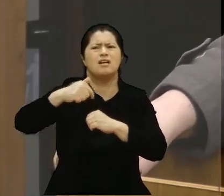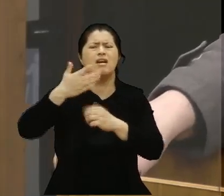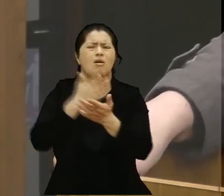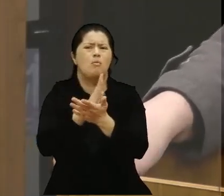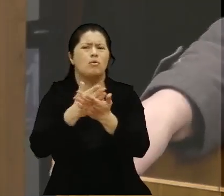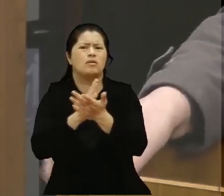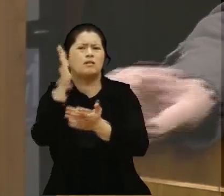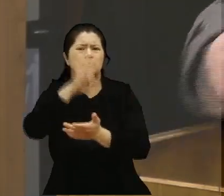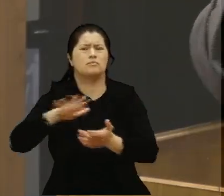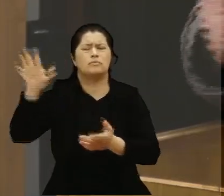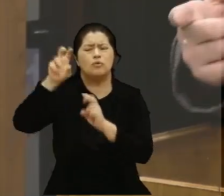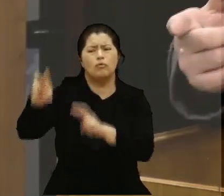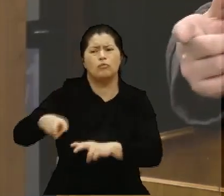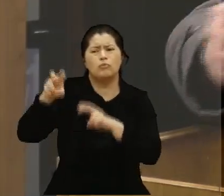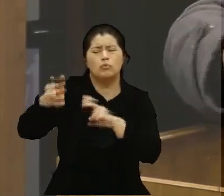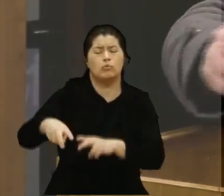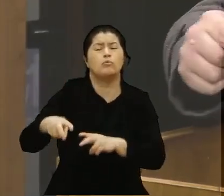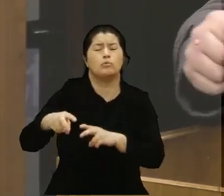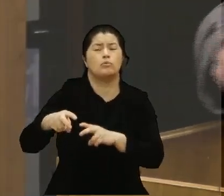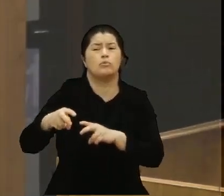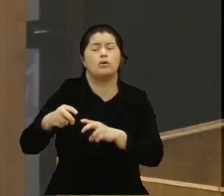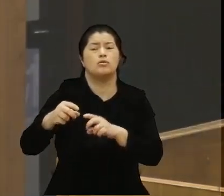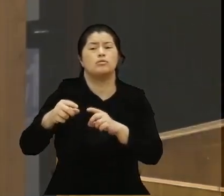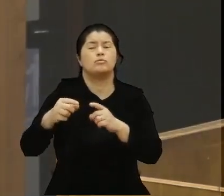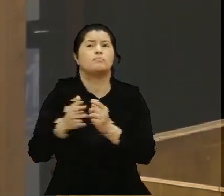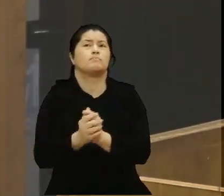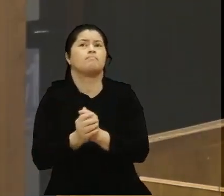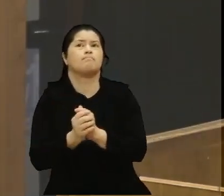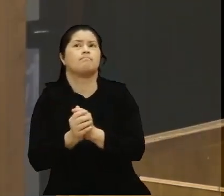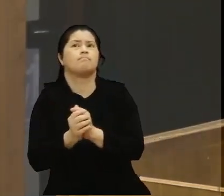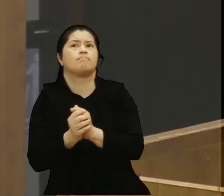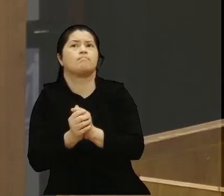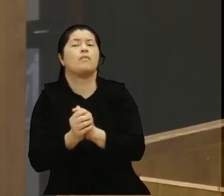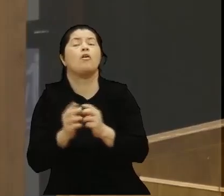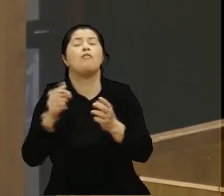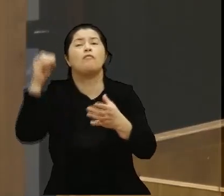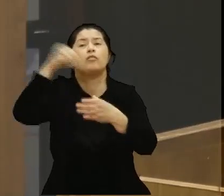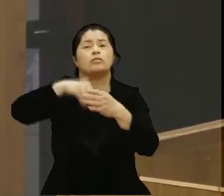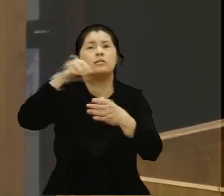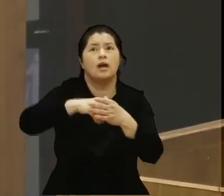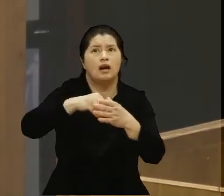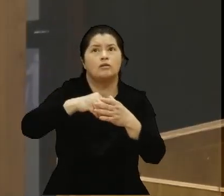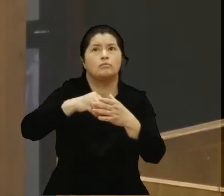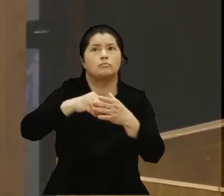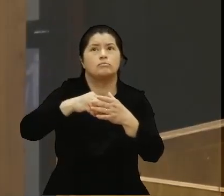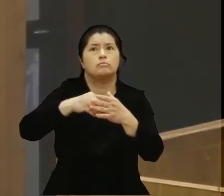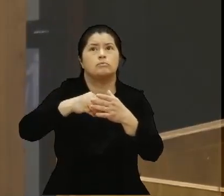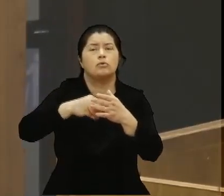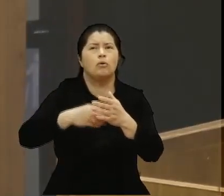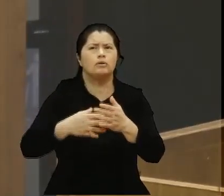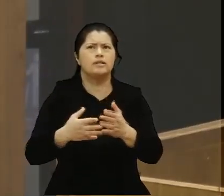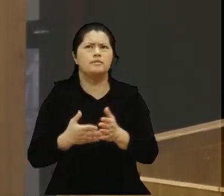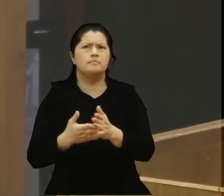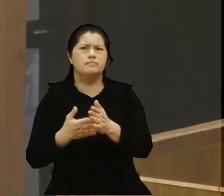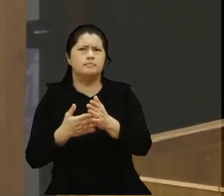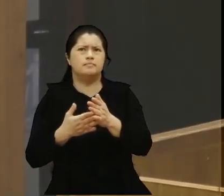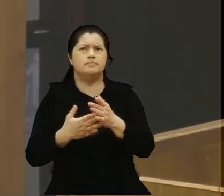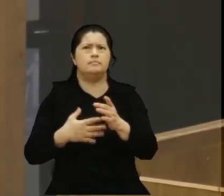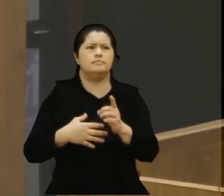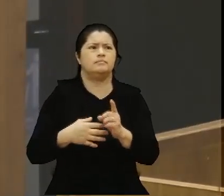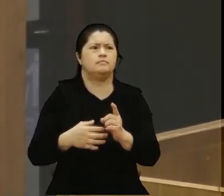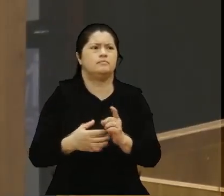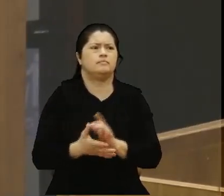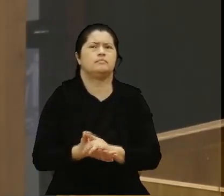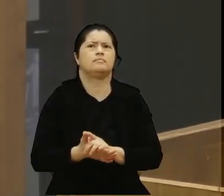o produtor do agro, que eles juram defender aqui do Rio Grande do Sul, eles votaram contra a securitização, mas eles dizem que defende, né, os mais pobres, necessitados, etc.